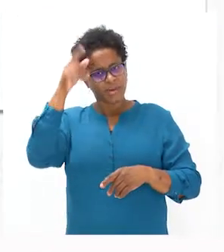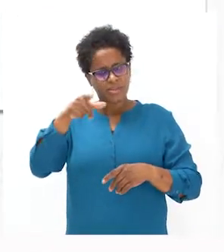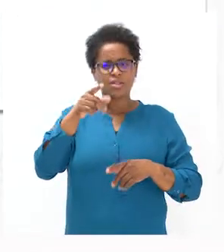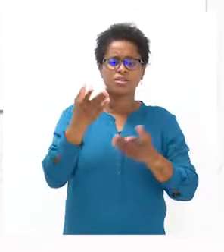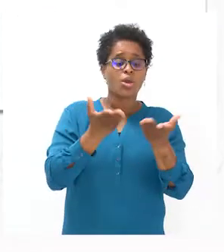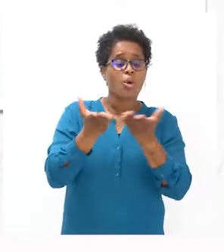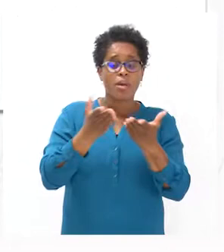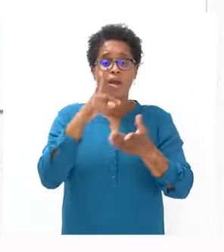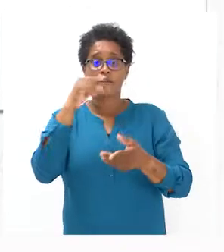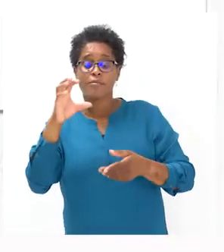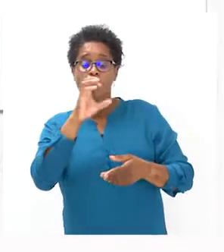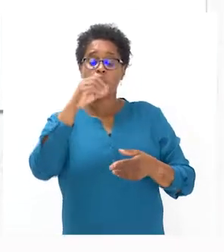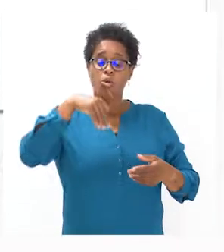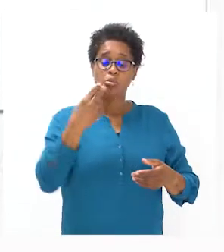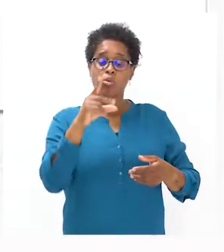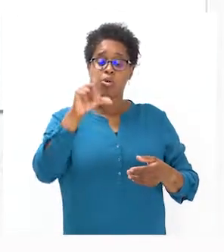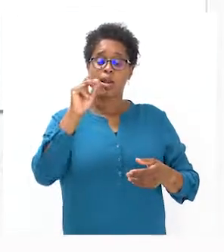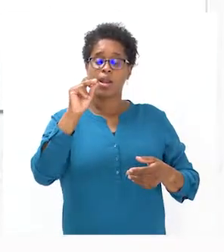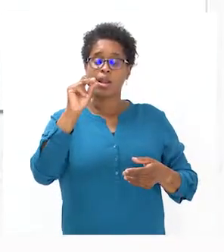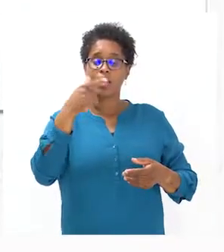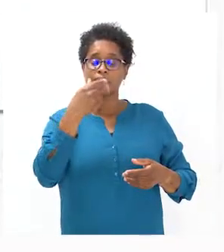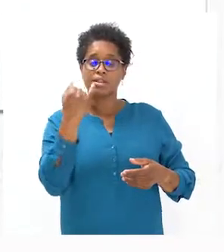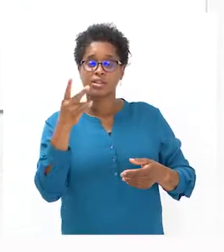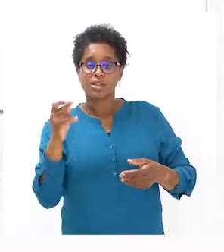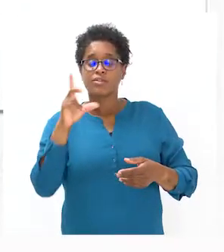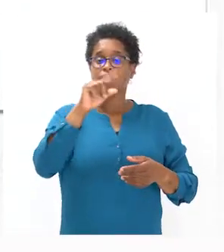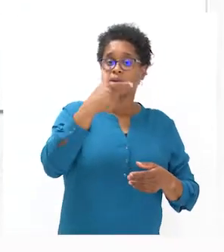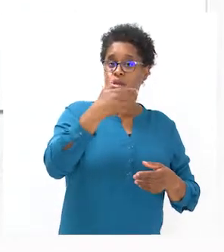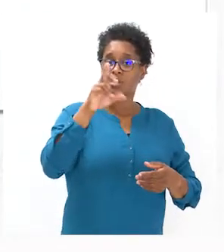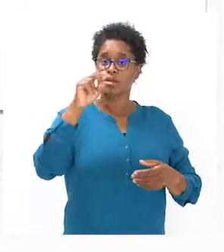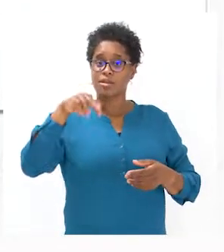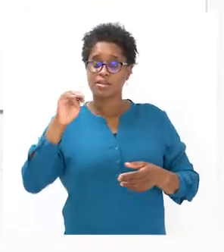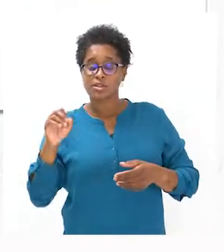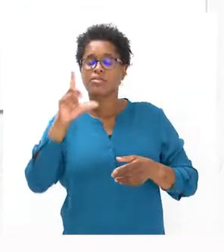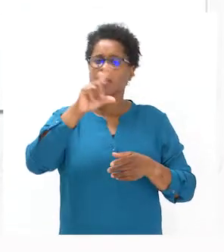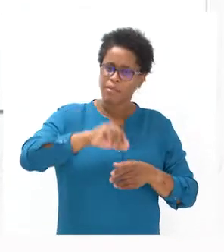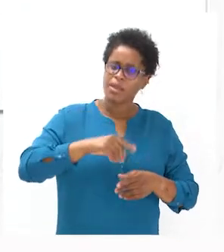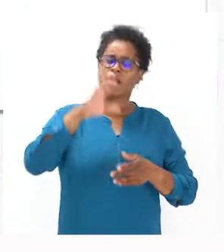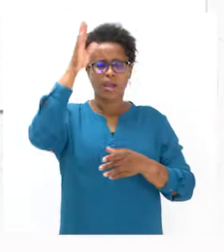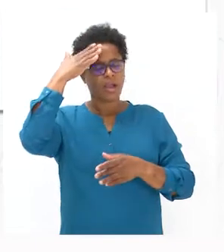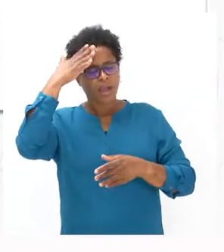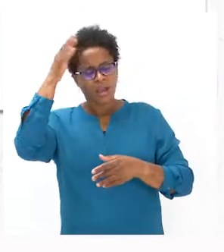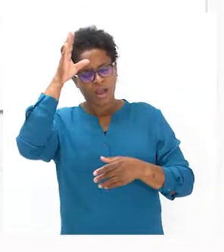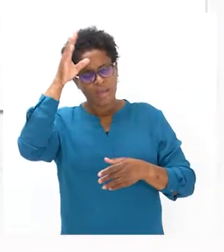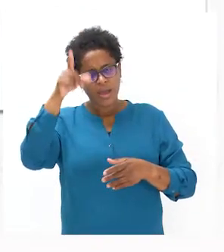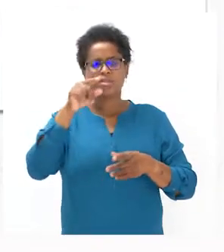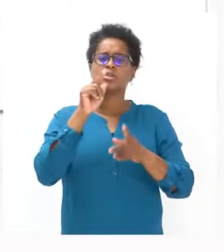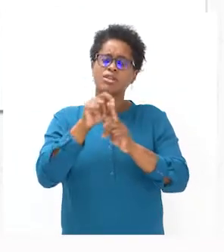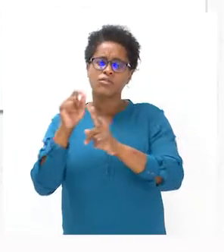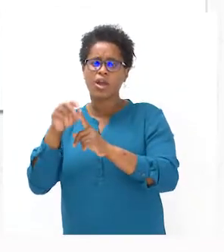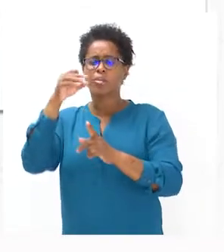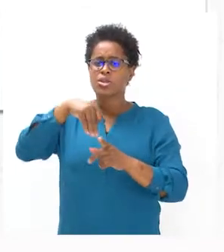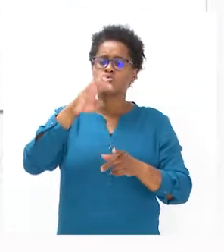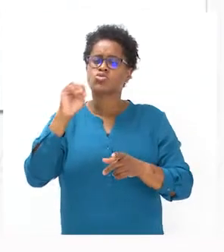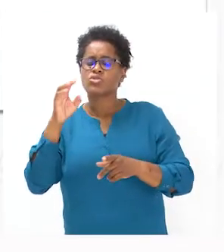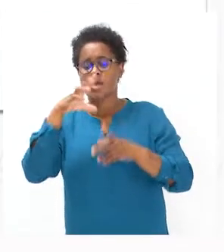verbos transitivos e ainda capaz de identificar o predicativo do sujeito na